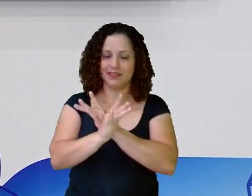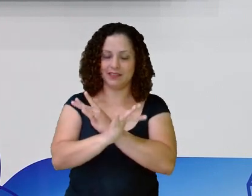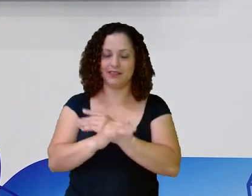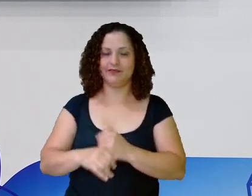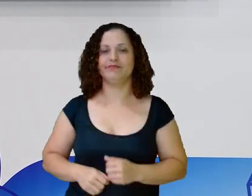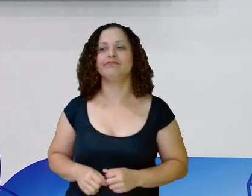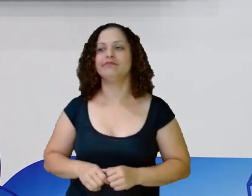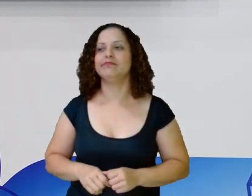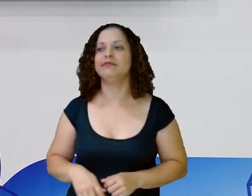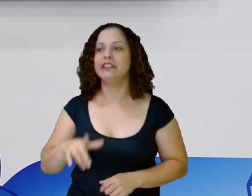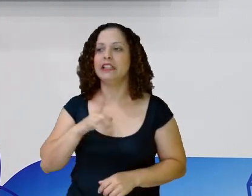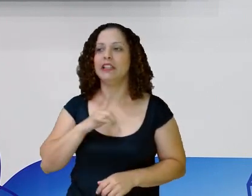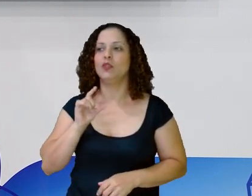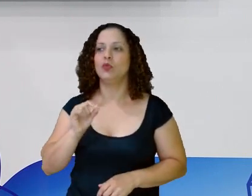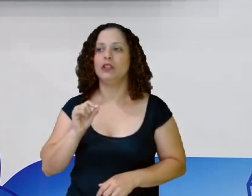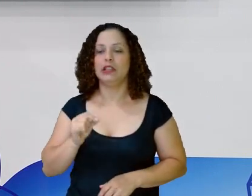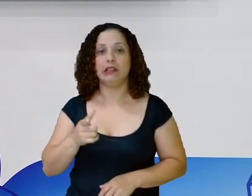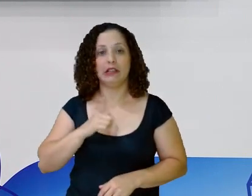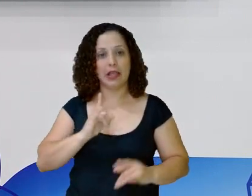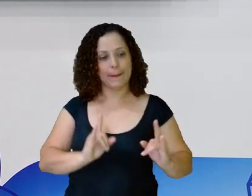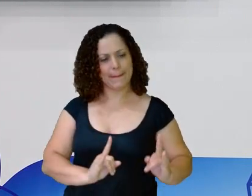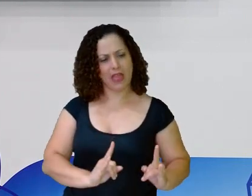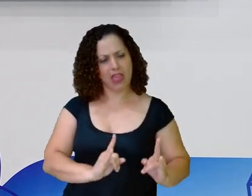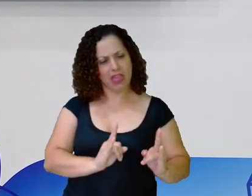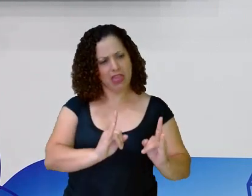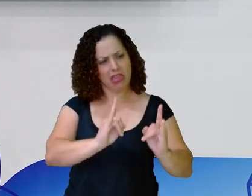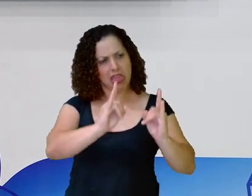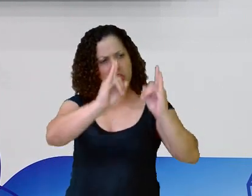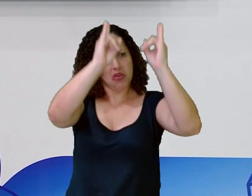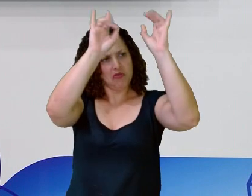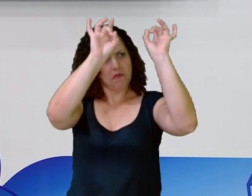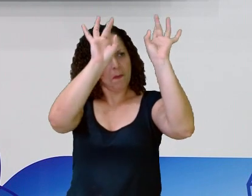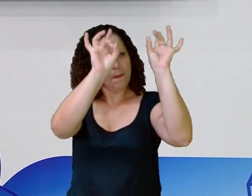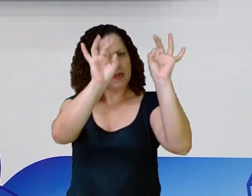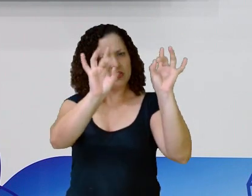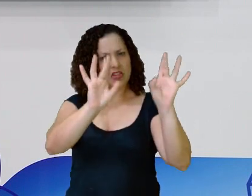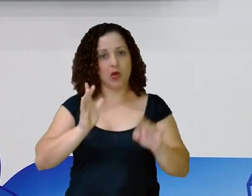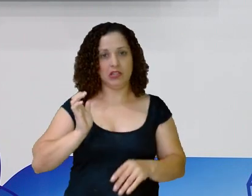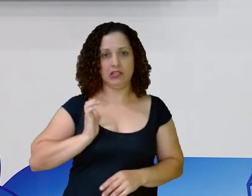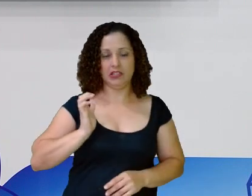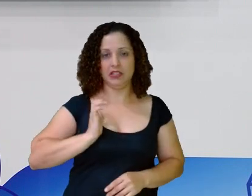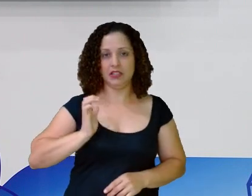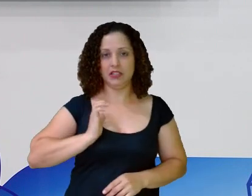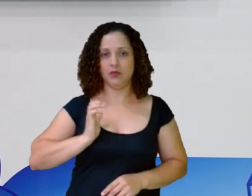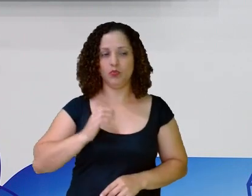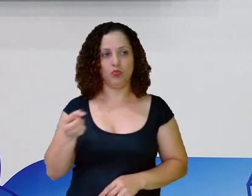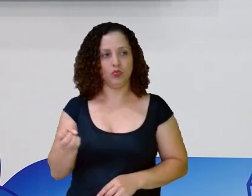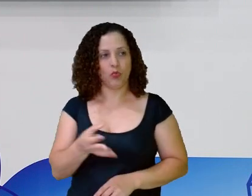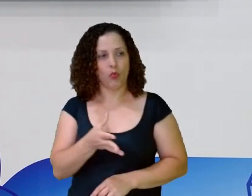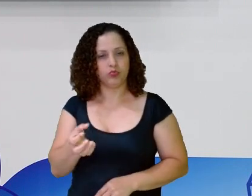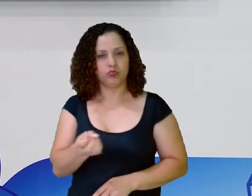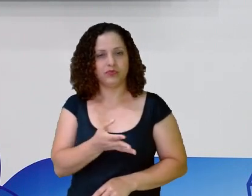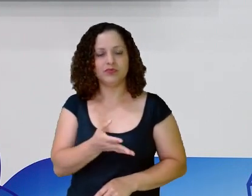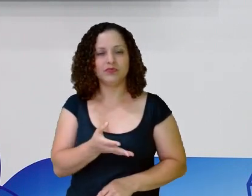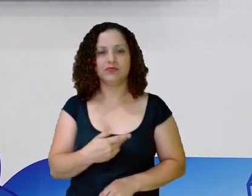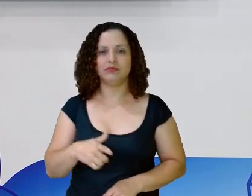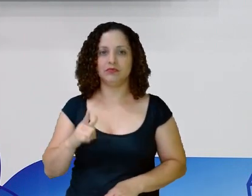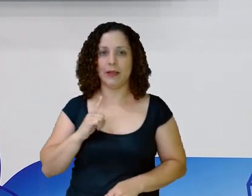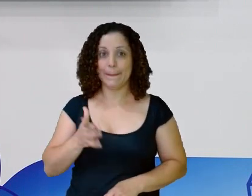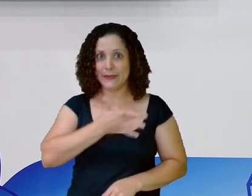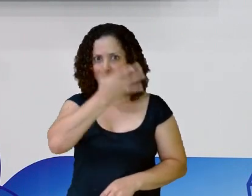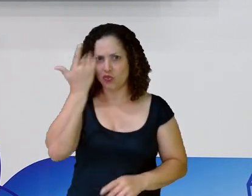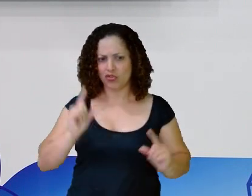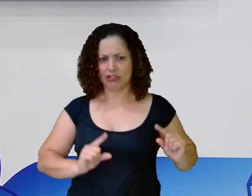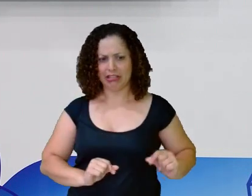Nós vamos ter prédios de luxo, né? Prédios cada vez mais modernos, né? Nós vamos ter